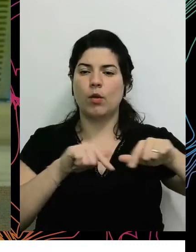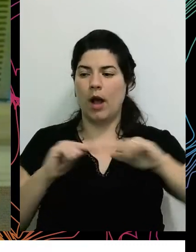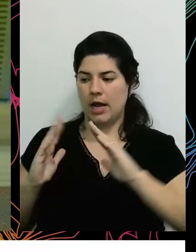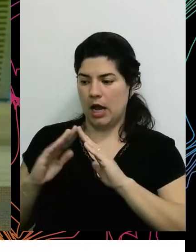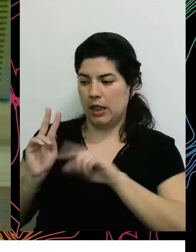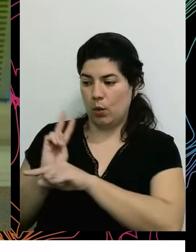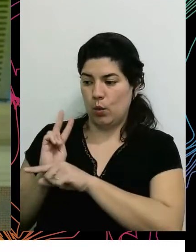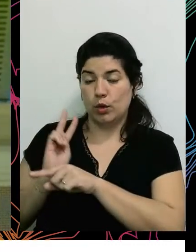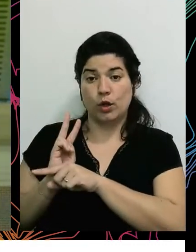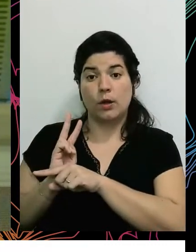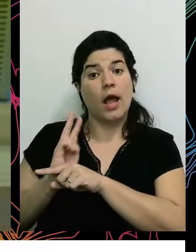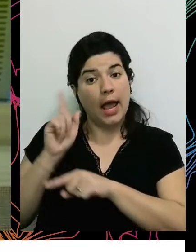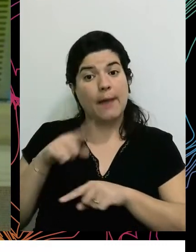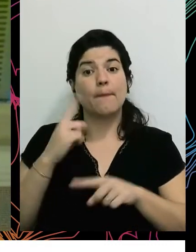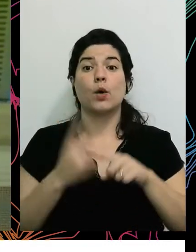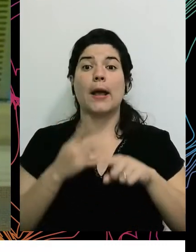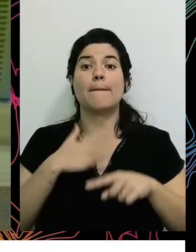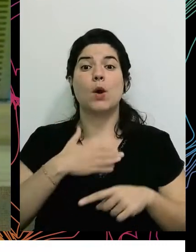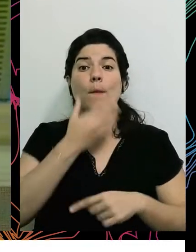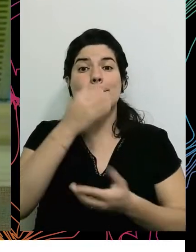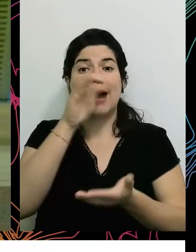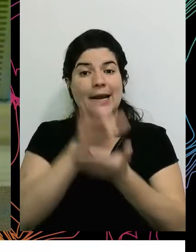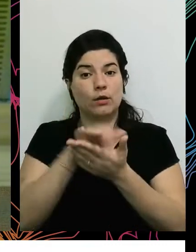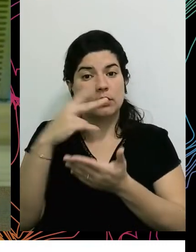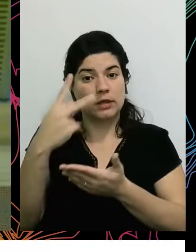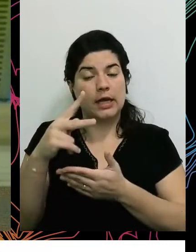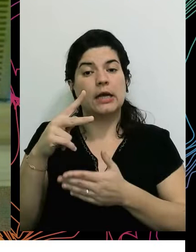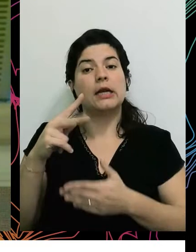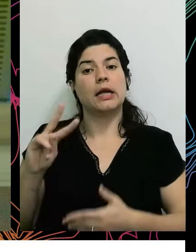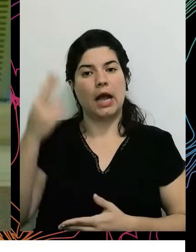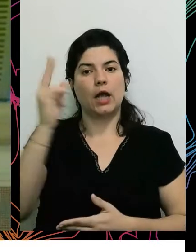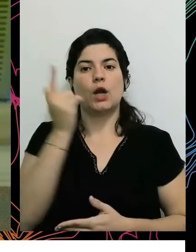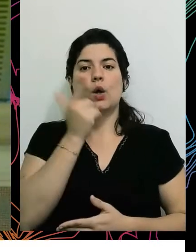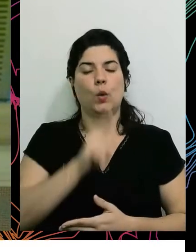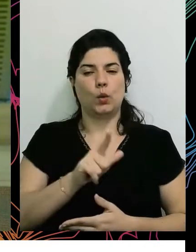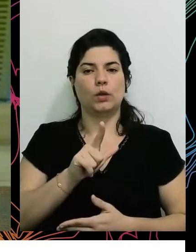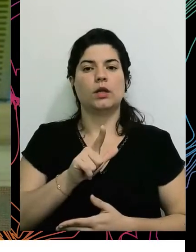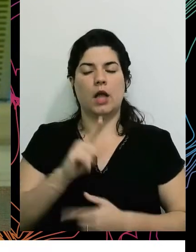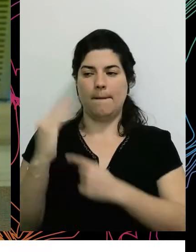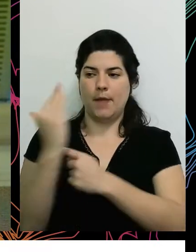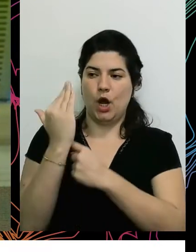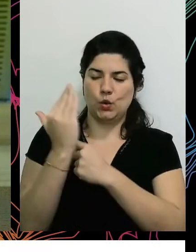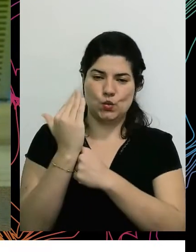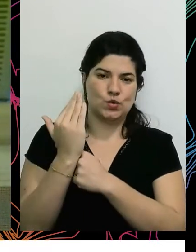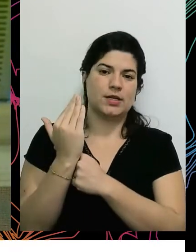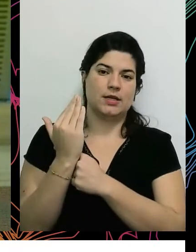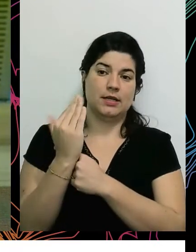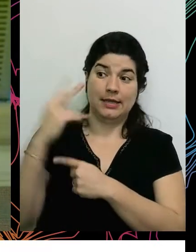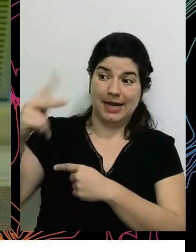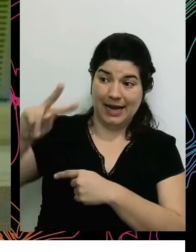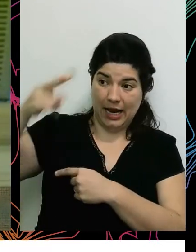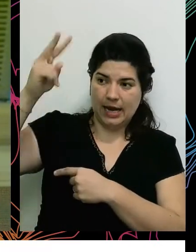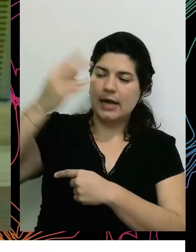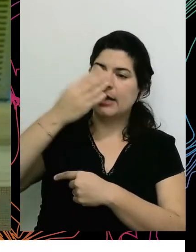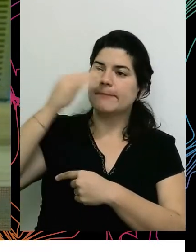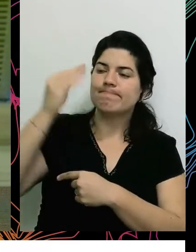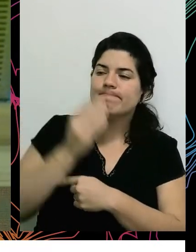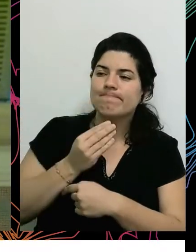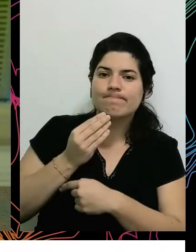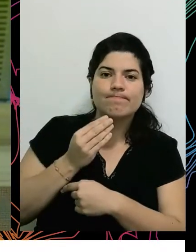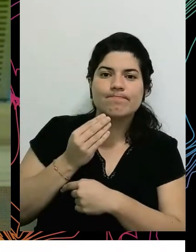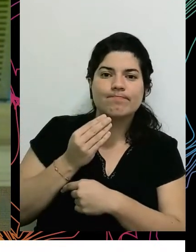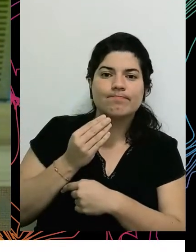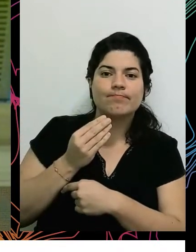meu marido sacrificou a sua carreira pela minha. Então, porque sem o apoio